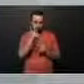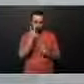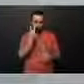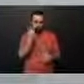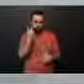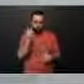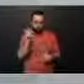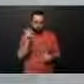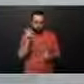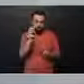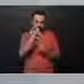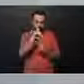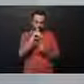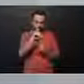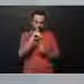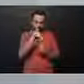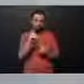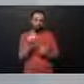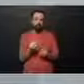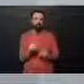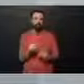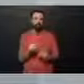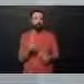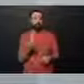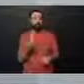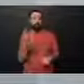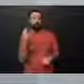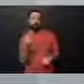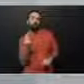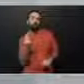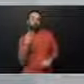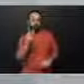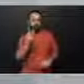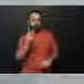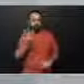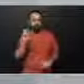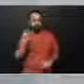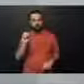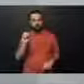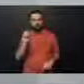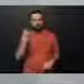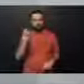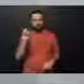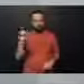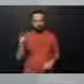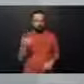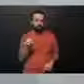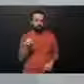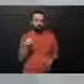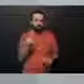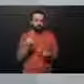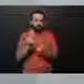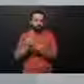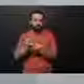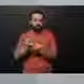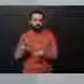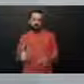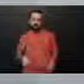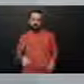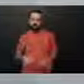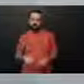225 dezenas, perdão, ou 250 unidades. Com mais 6, 256, porque